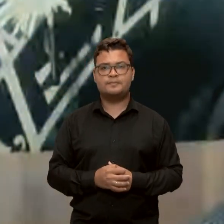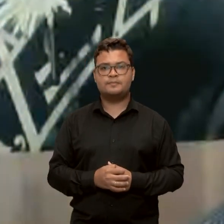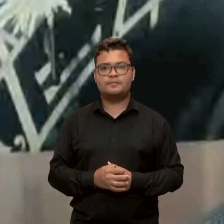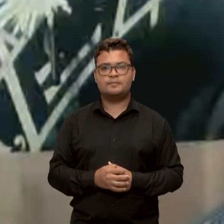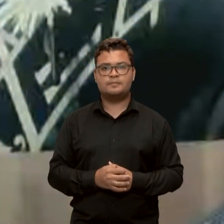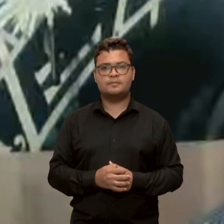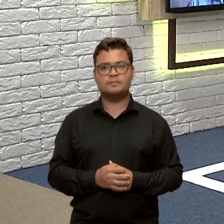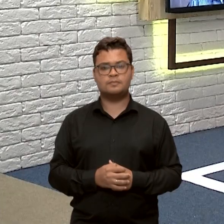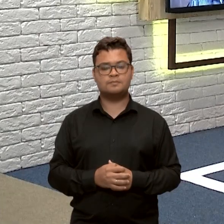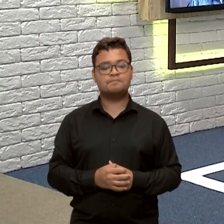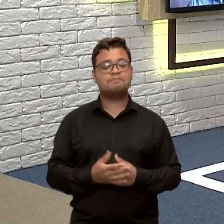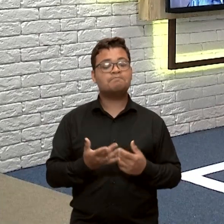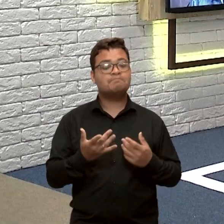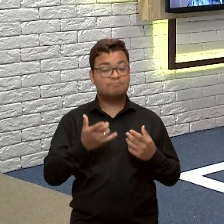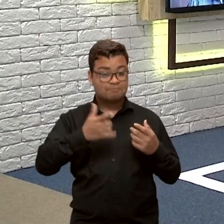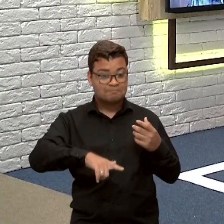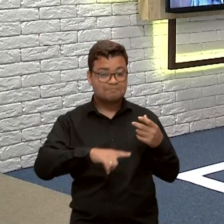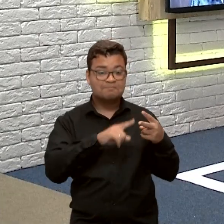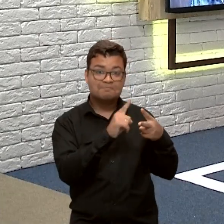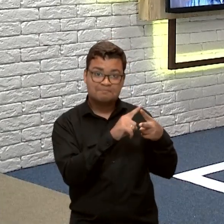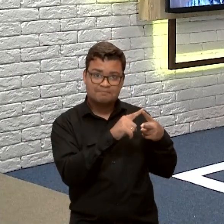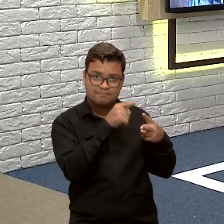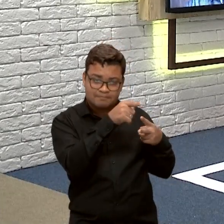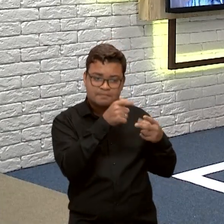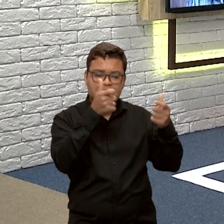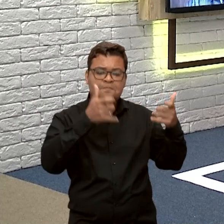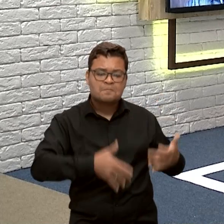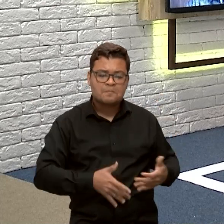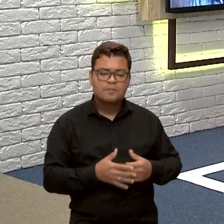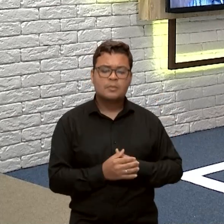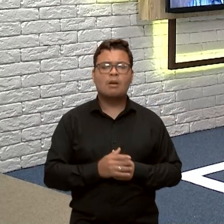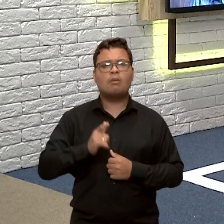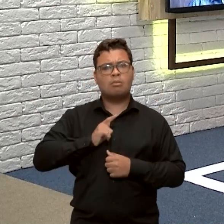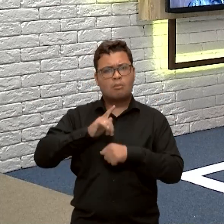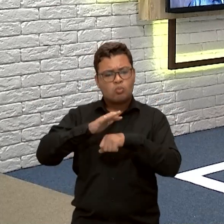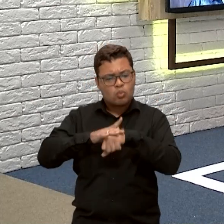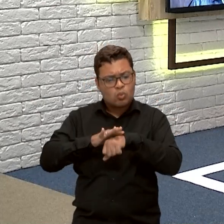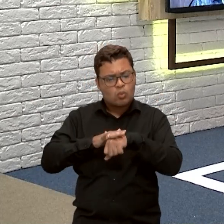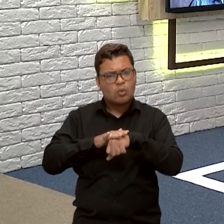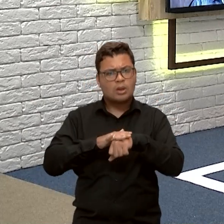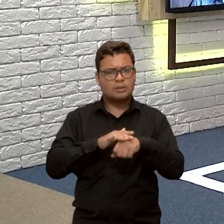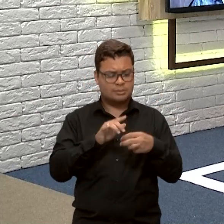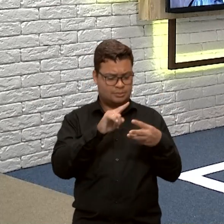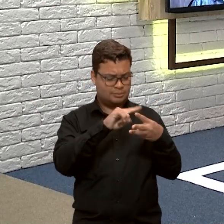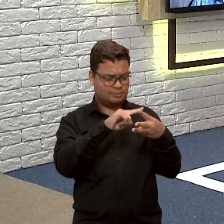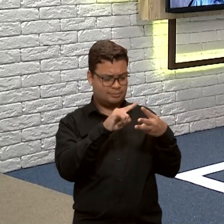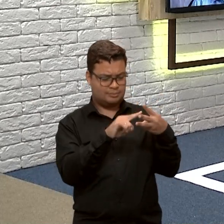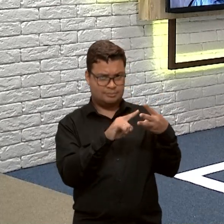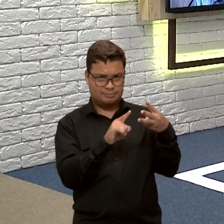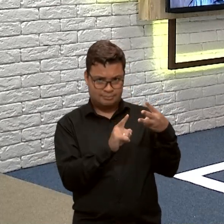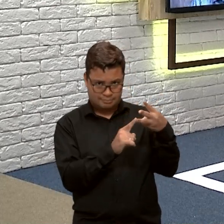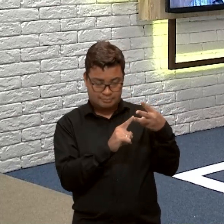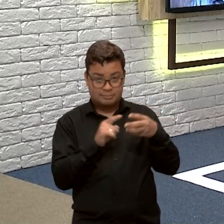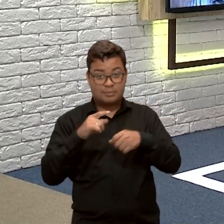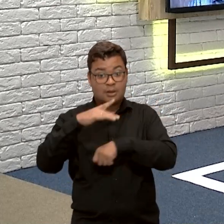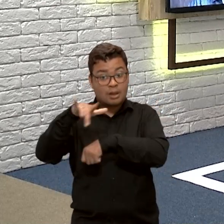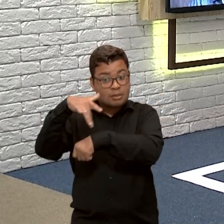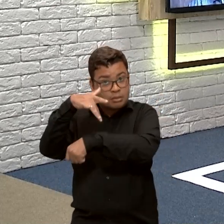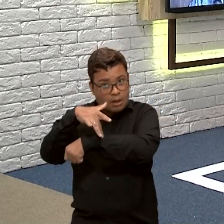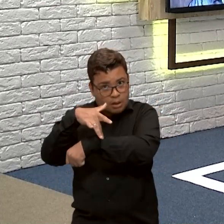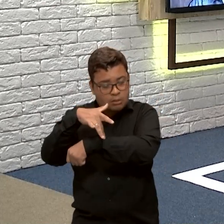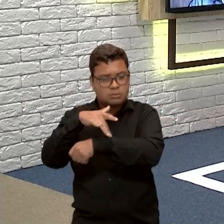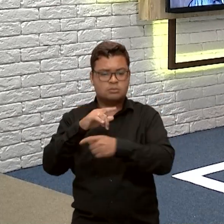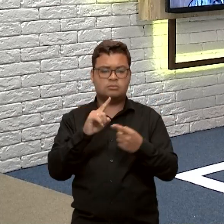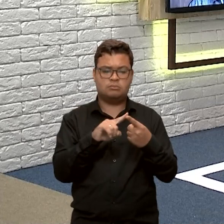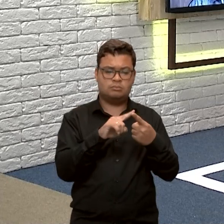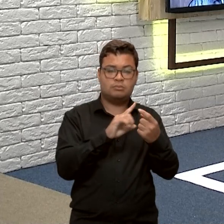outro somos nós, são seres humanos. Então, alguém que viaja, volta infectado, a gente viu isso demais com o Covid. A mesma coisa